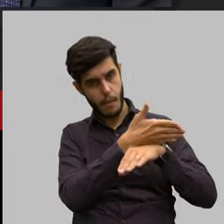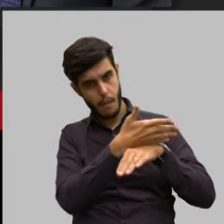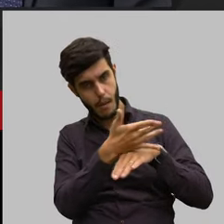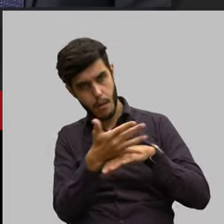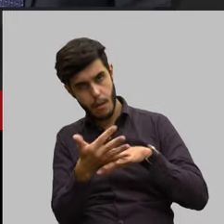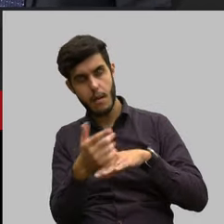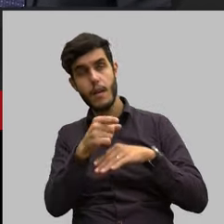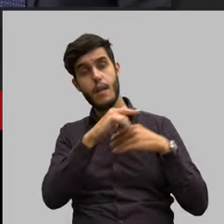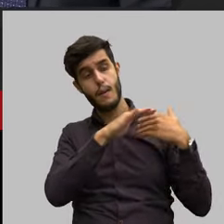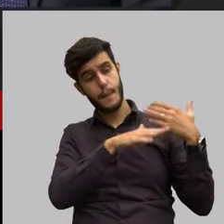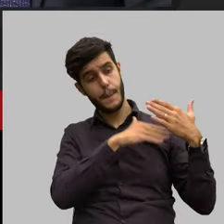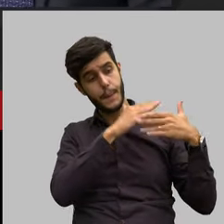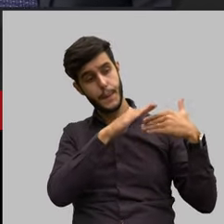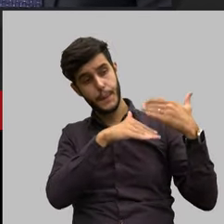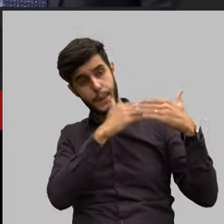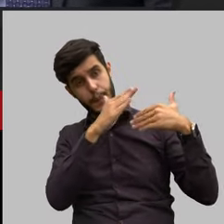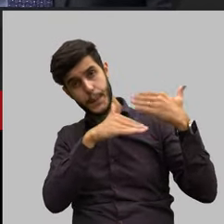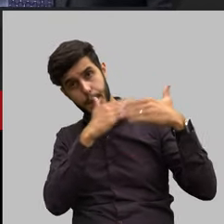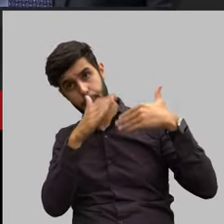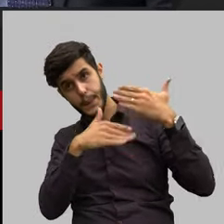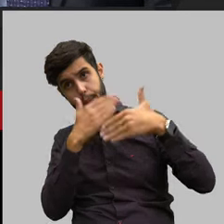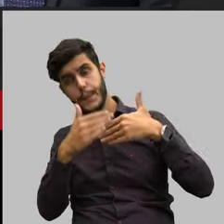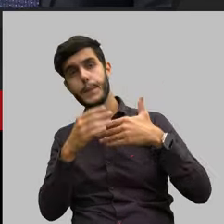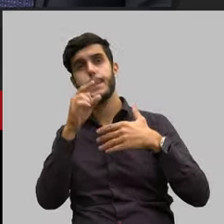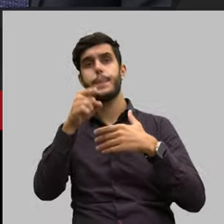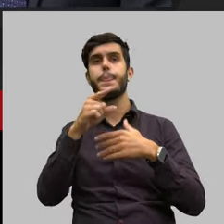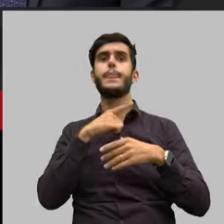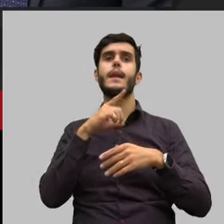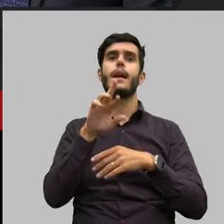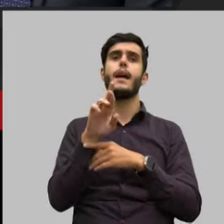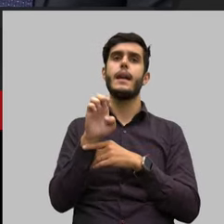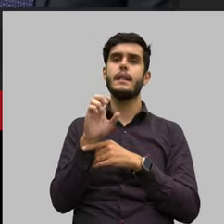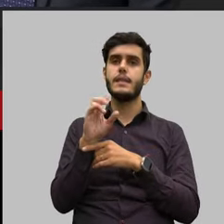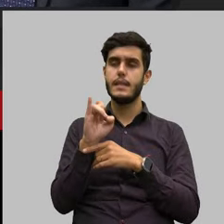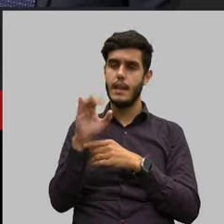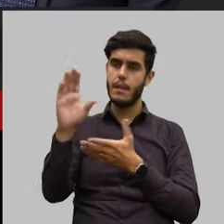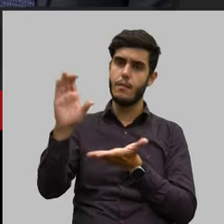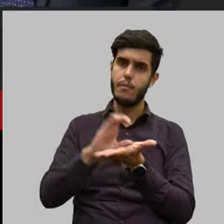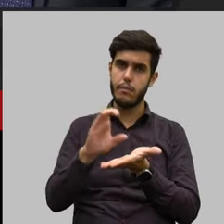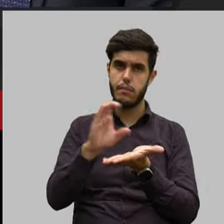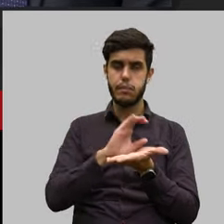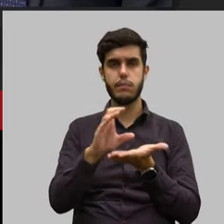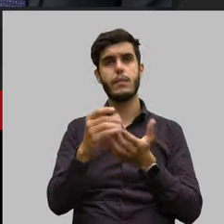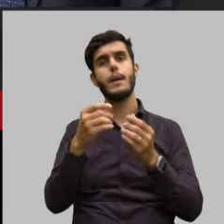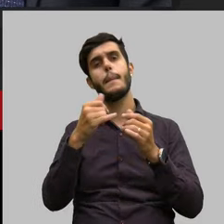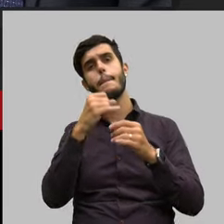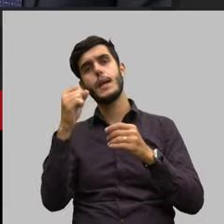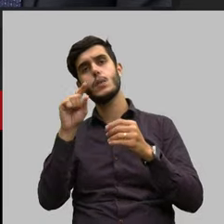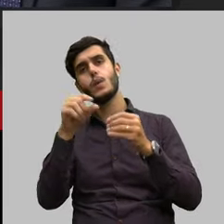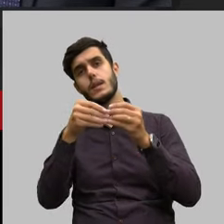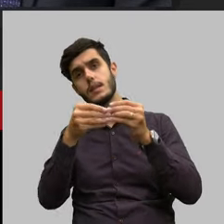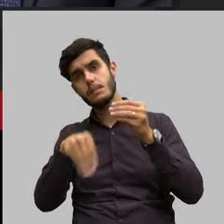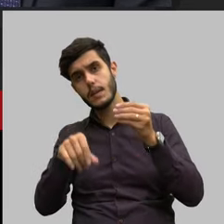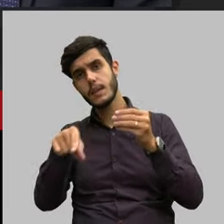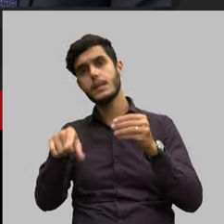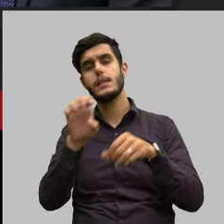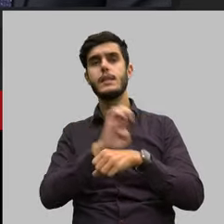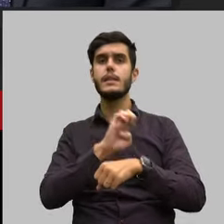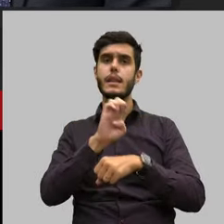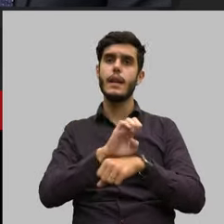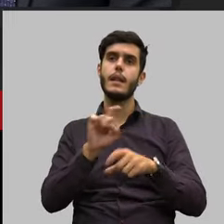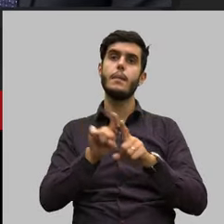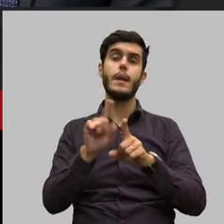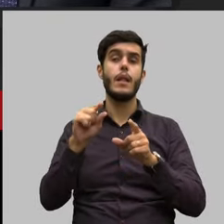evolução da das receitas menos despesas do estado aí não incluindo as